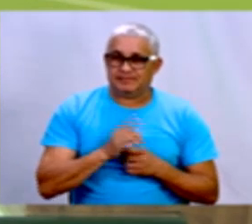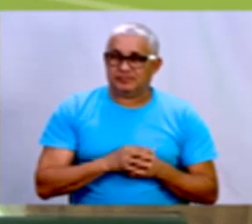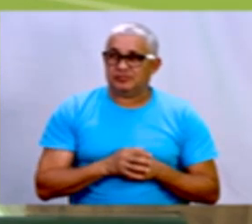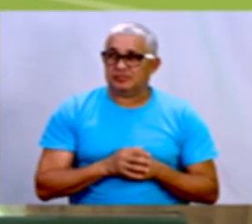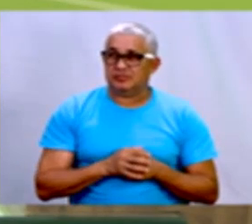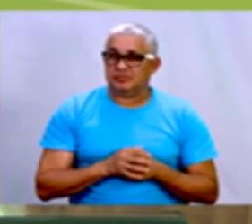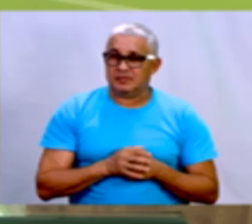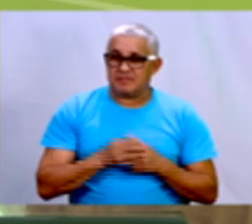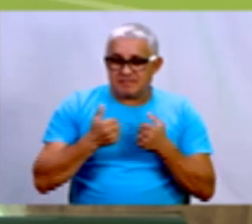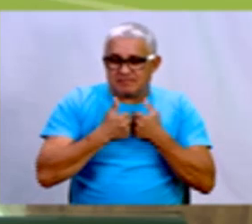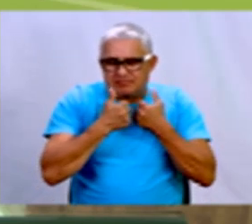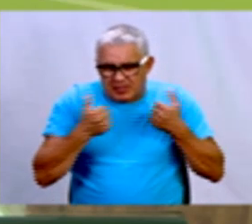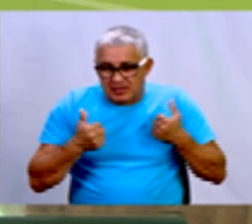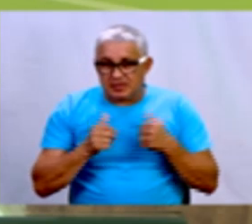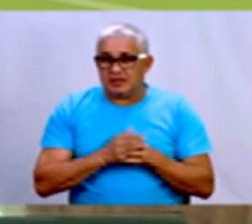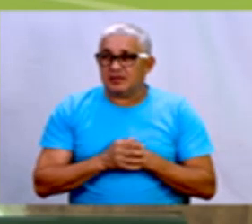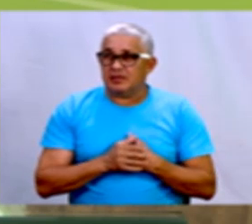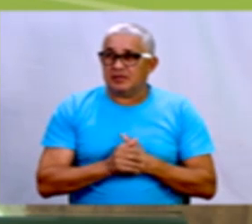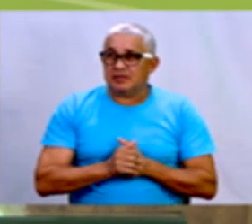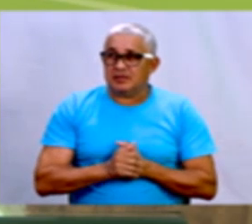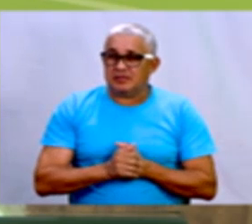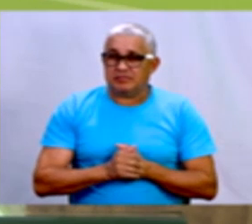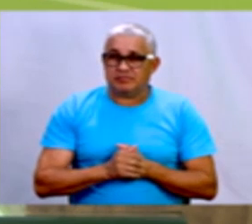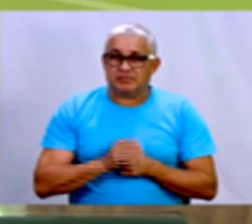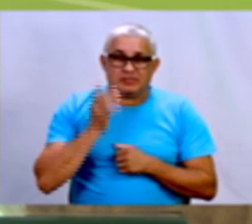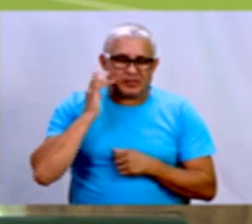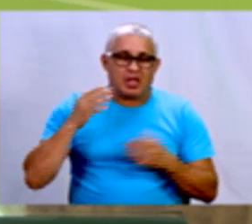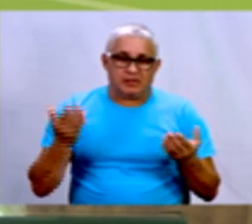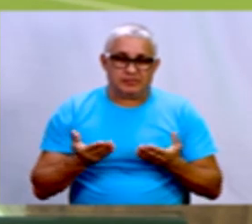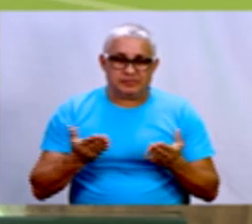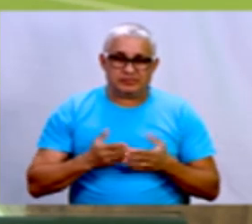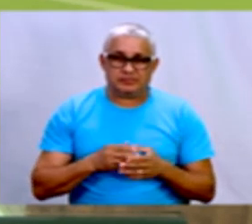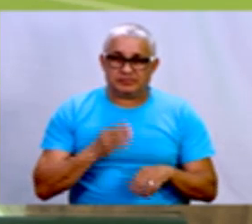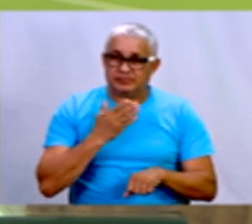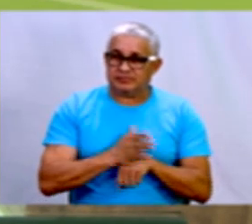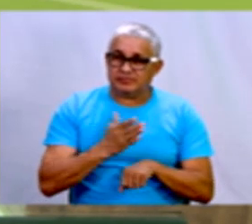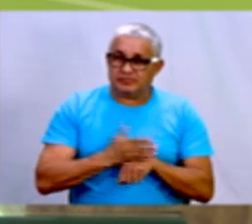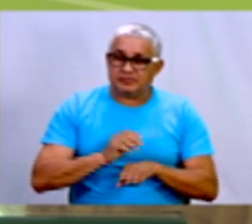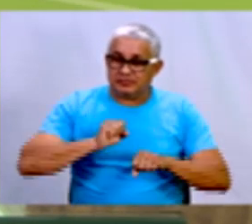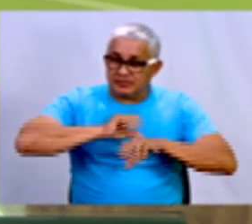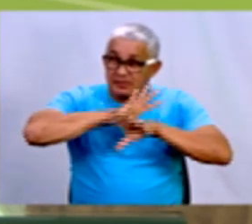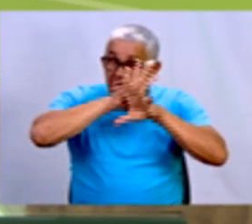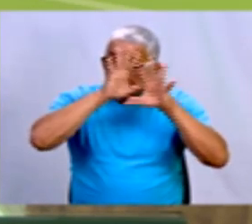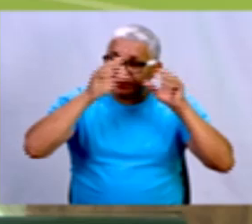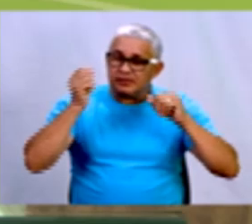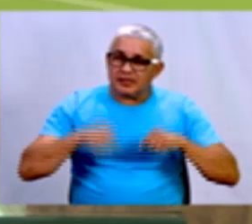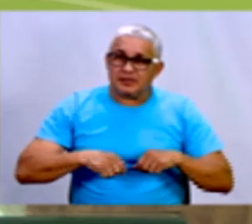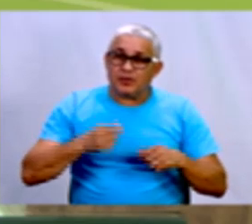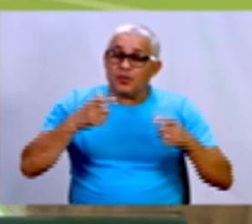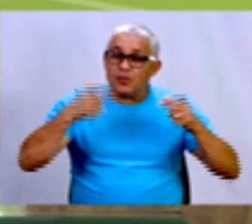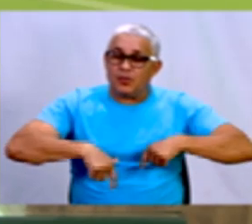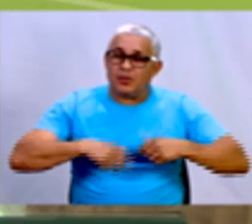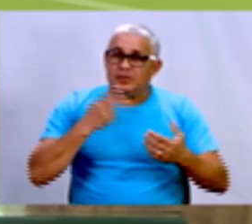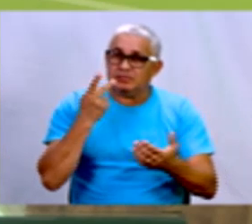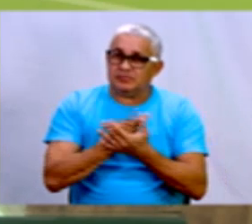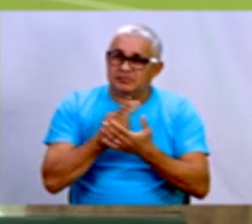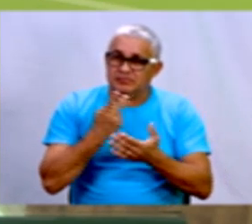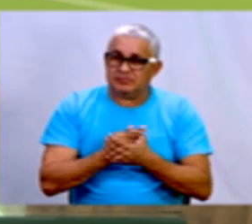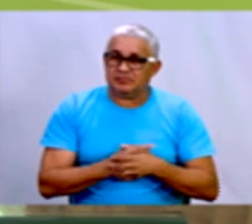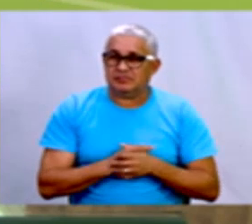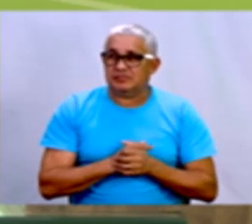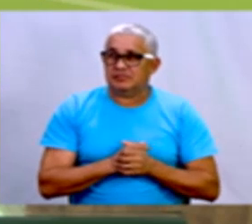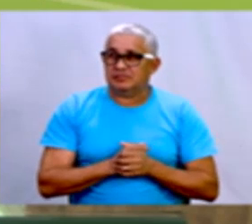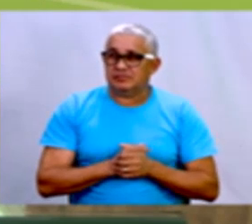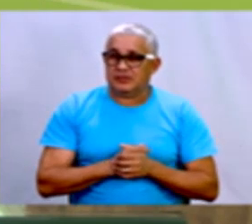mas chegou perto. Eu acho que agora com o resultado, aí, com o exercício aí, vocês vão poder ver onde que vocês erraram,